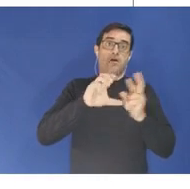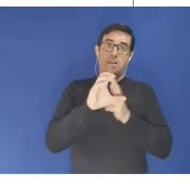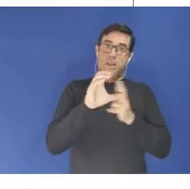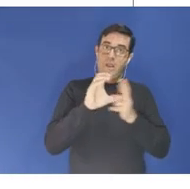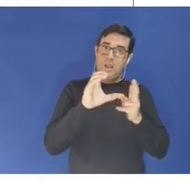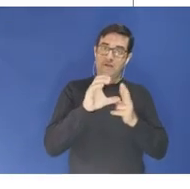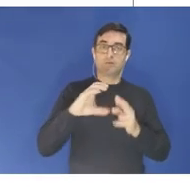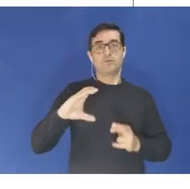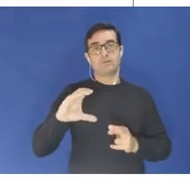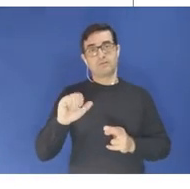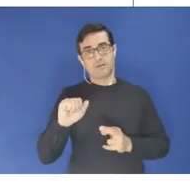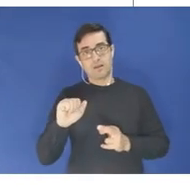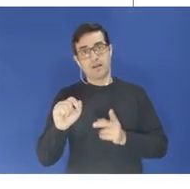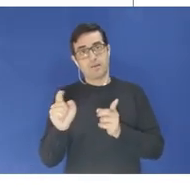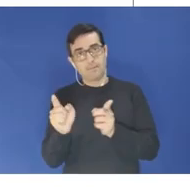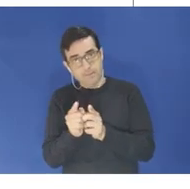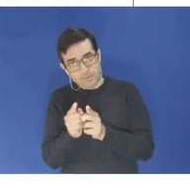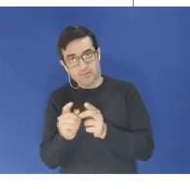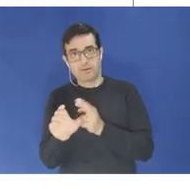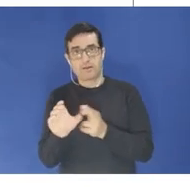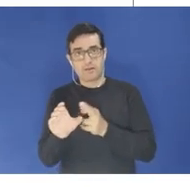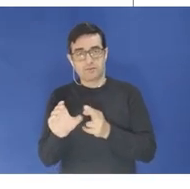maior raio do que o cálcio.